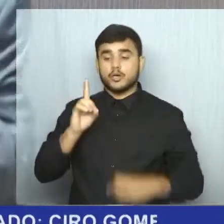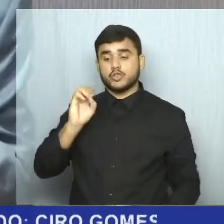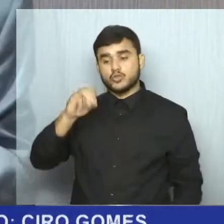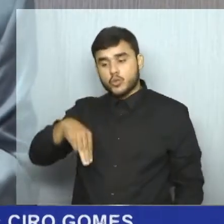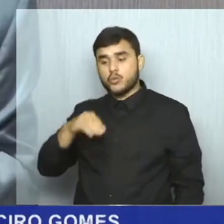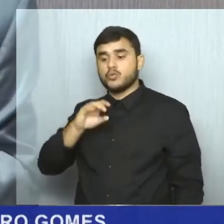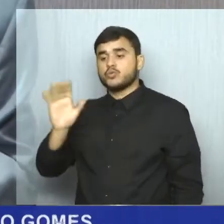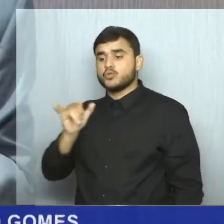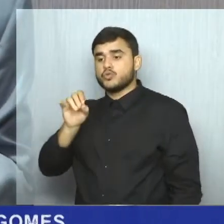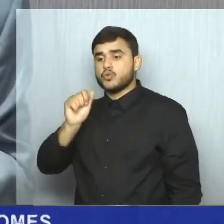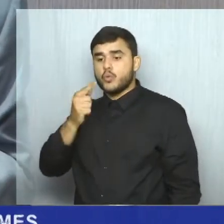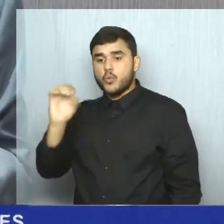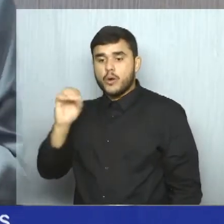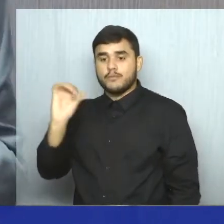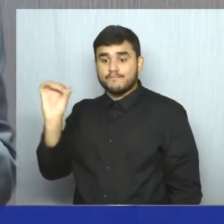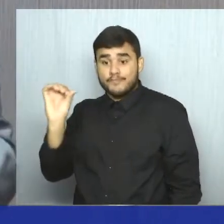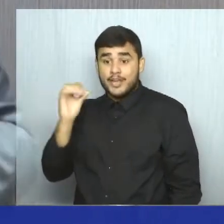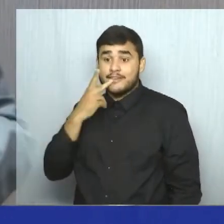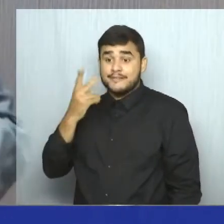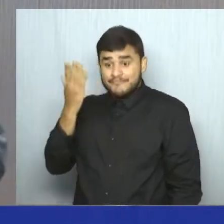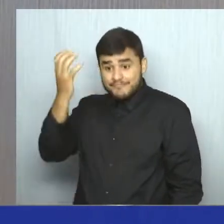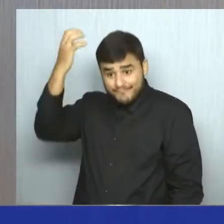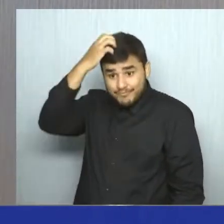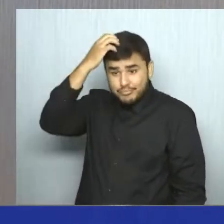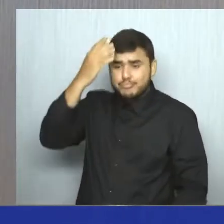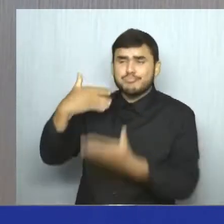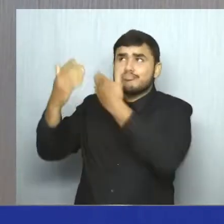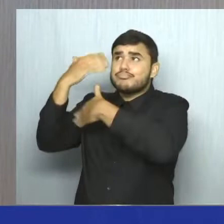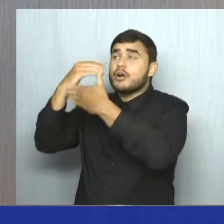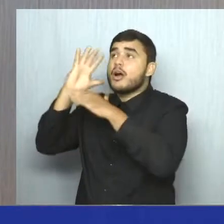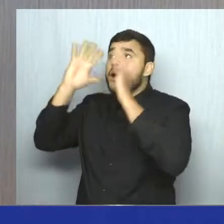salta. Ora, olha que extraordinária visão tinha Dom João,